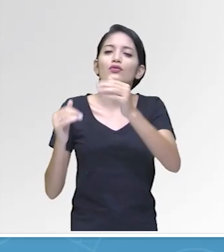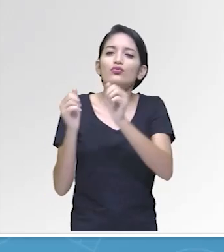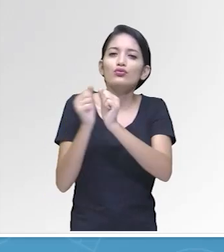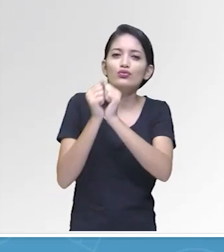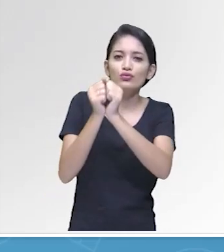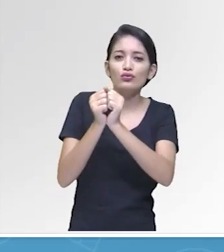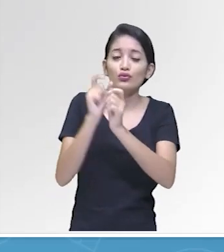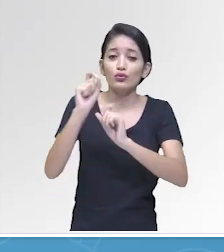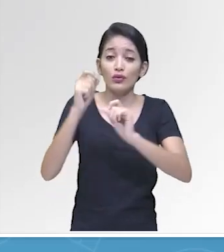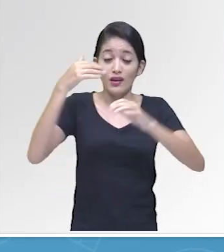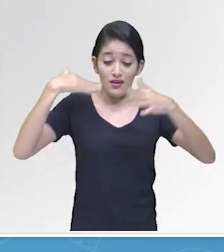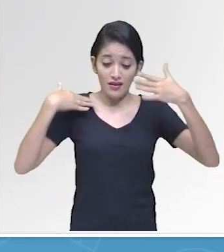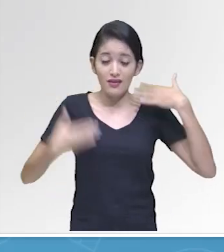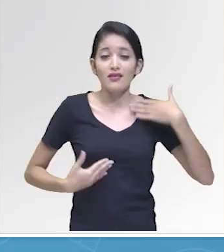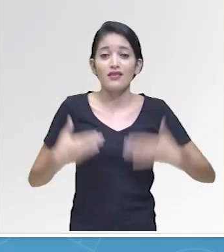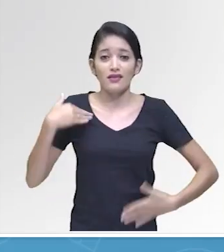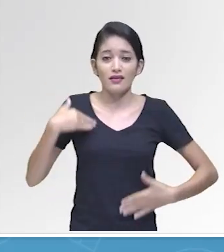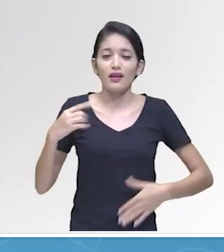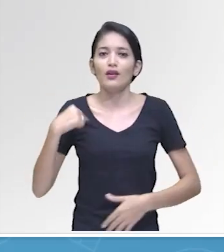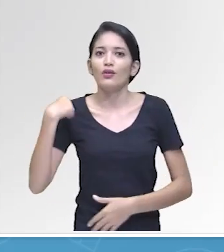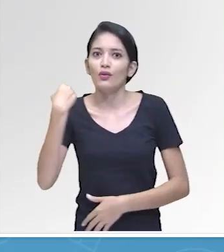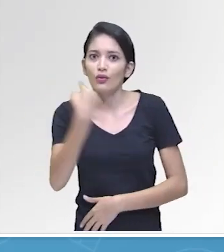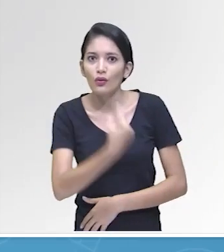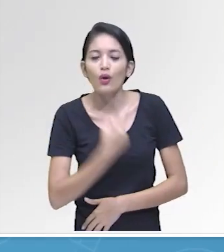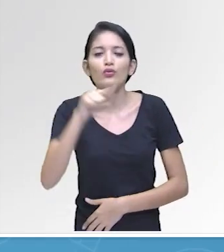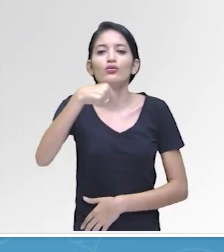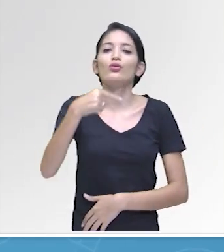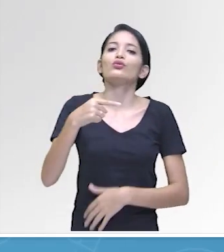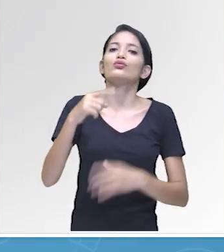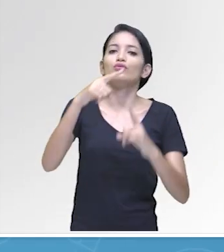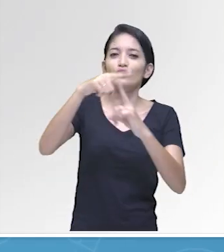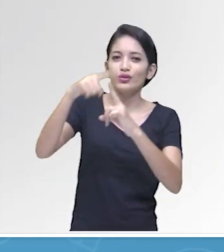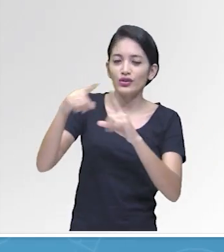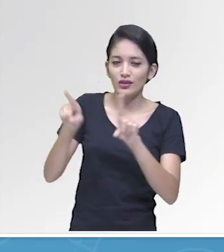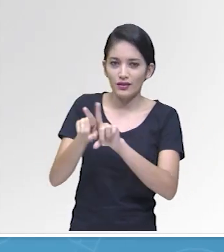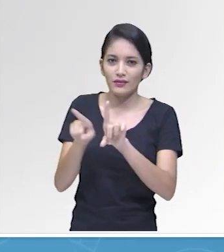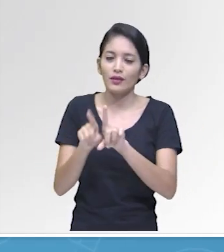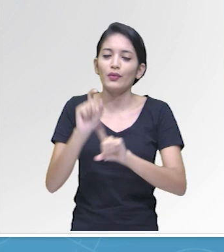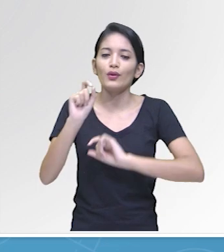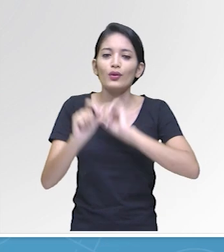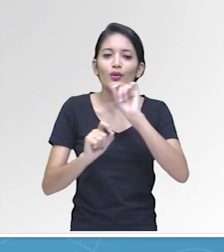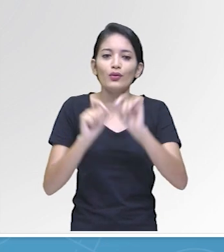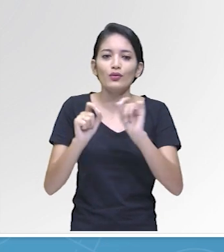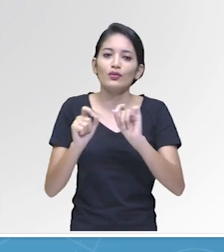o ser humano, nós e outras espécies, elas são um